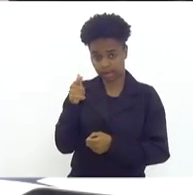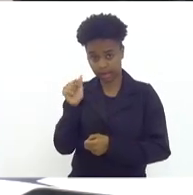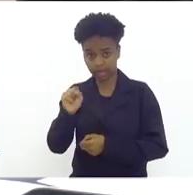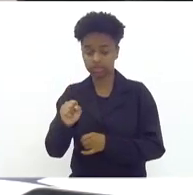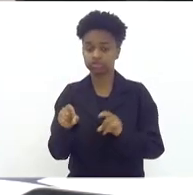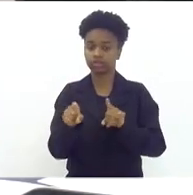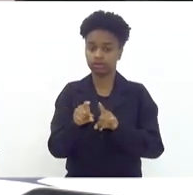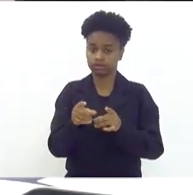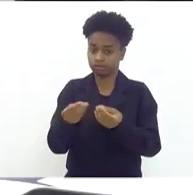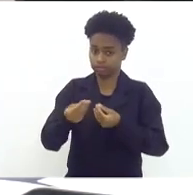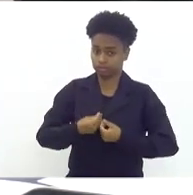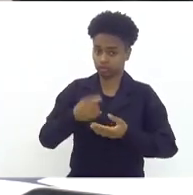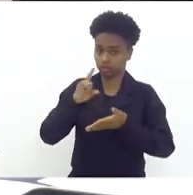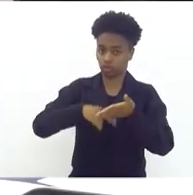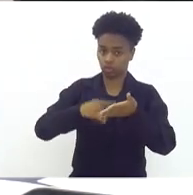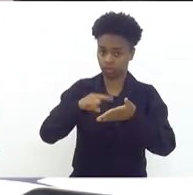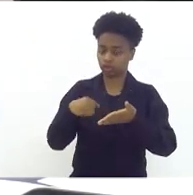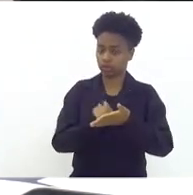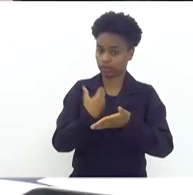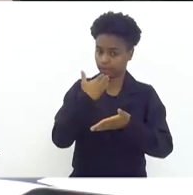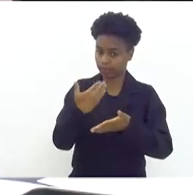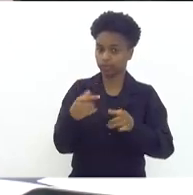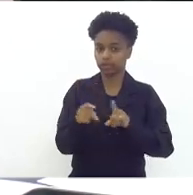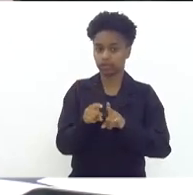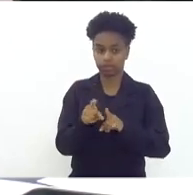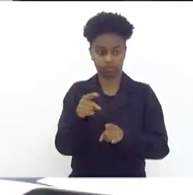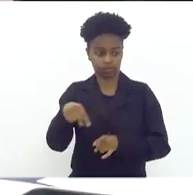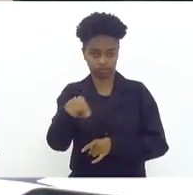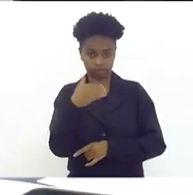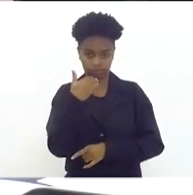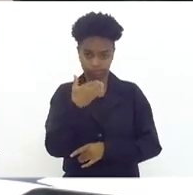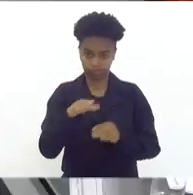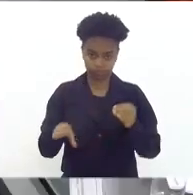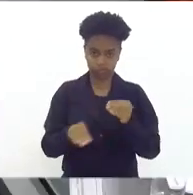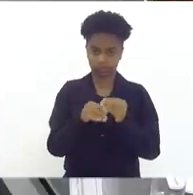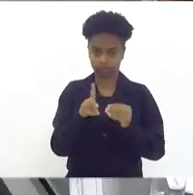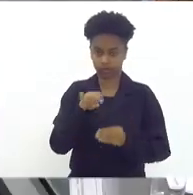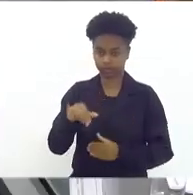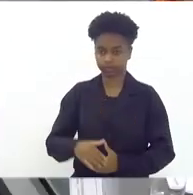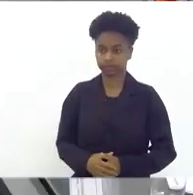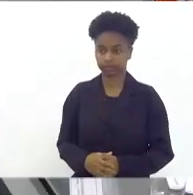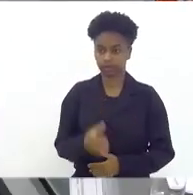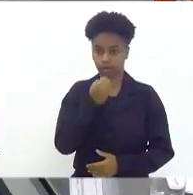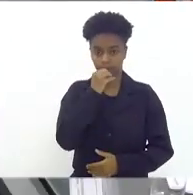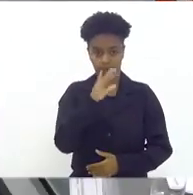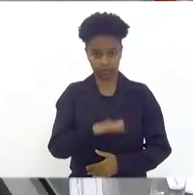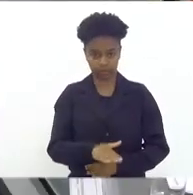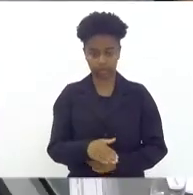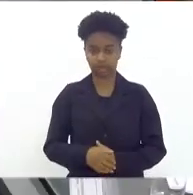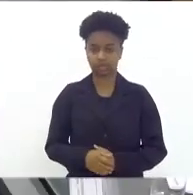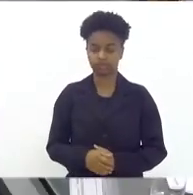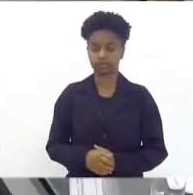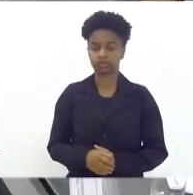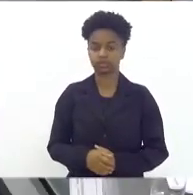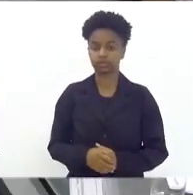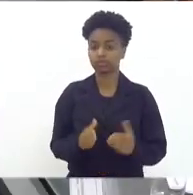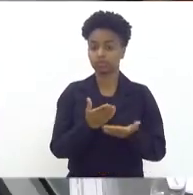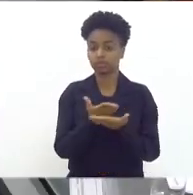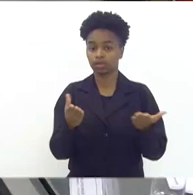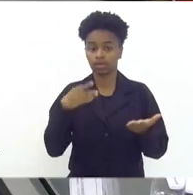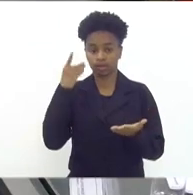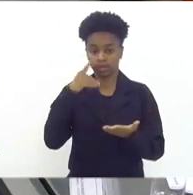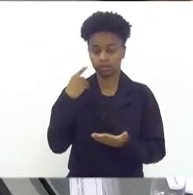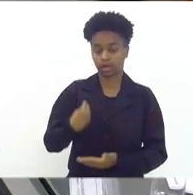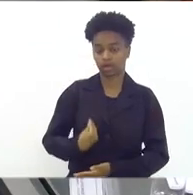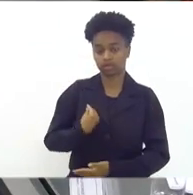os documentos foram pedidos Inclusive a solicitação de uma excelência senhor presidente pois não Boa tarde Boa tarde a todos os deputados a todos os presentes